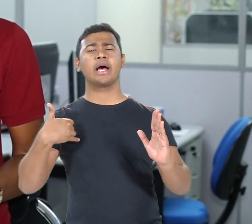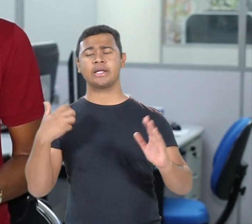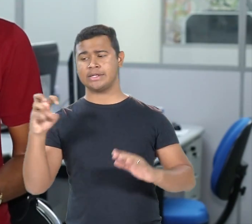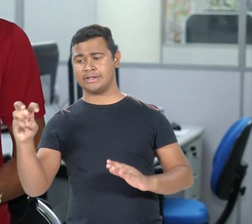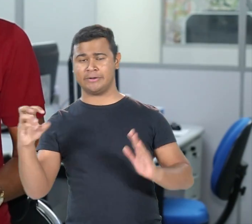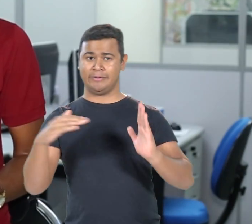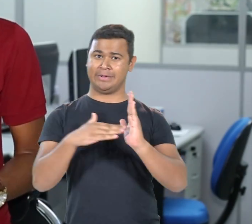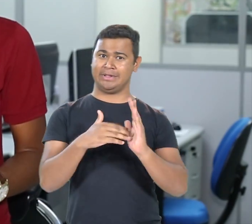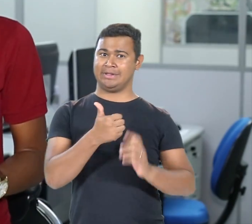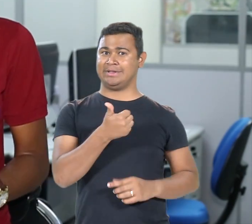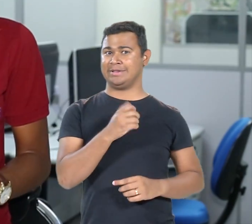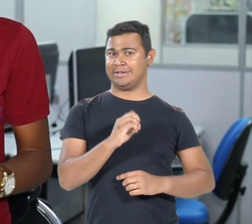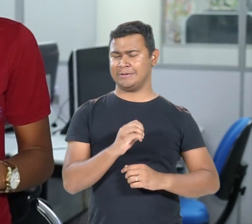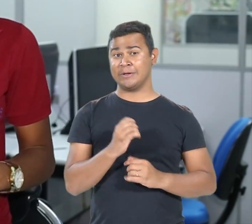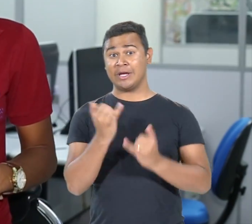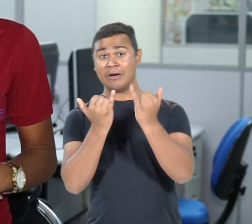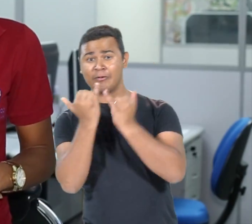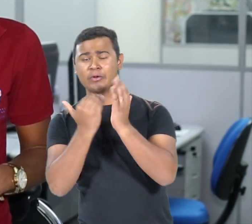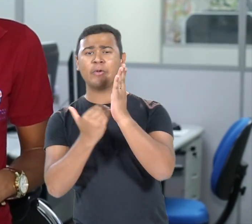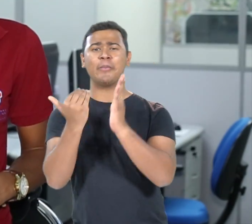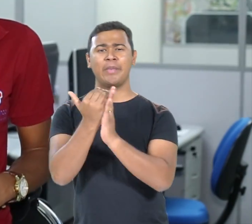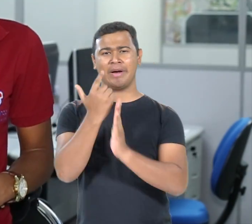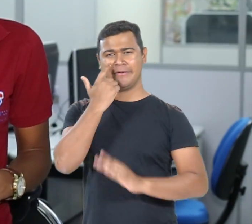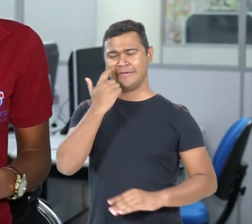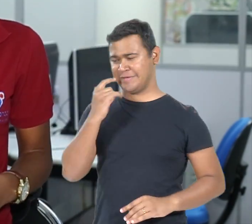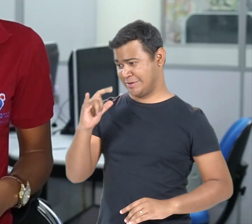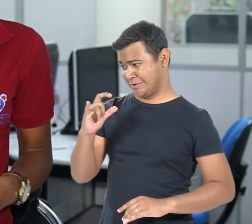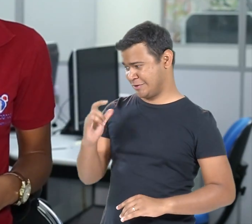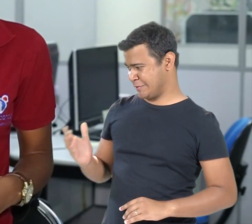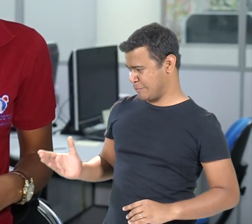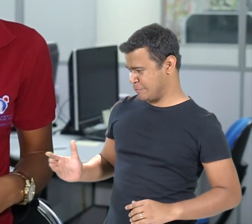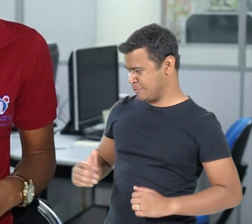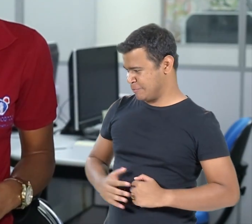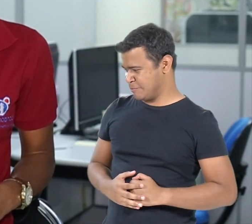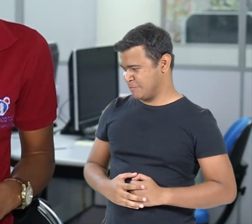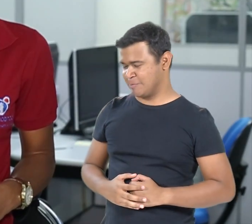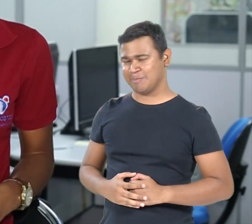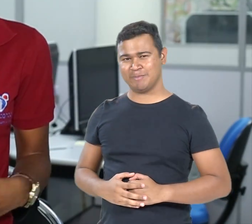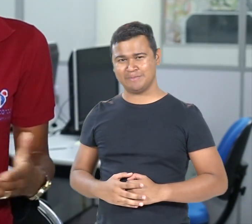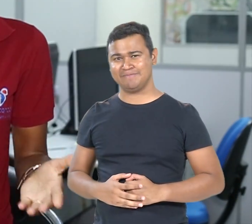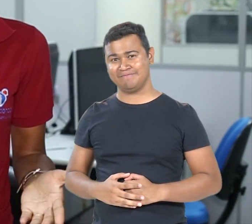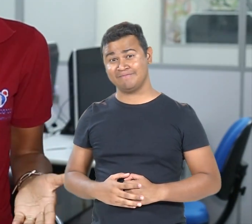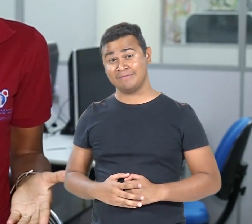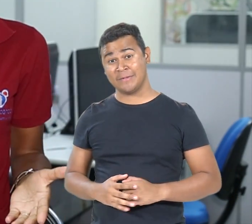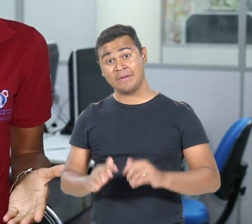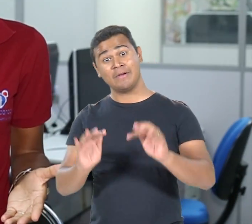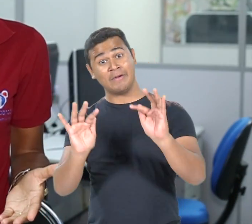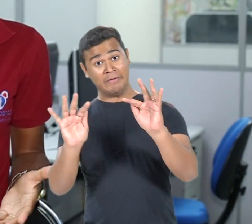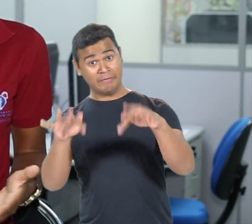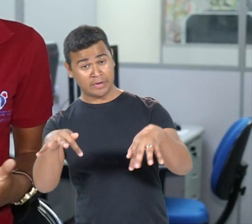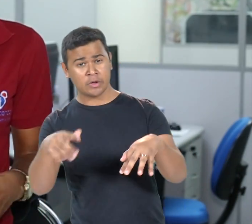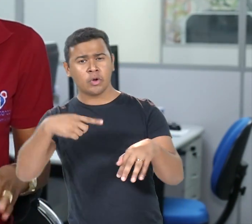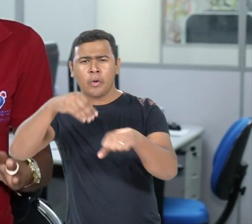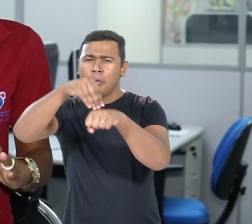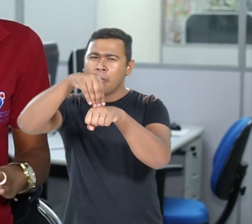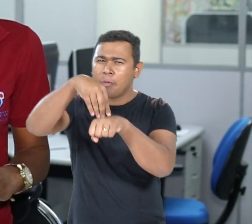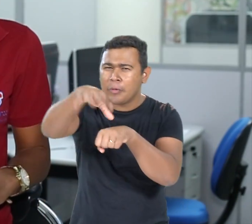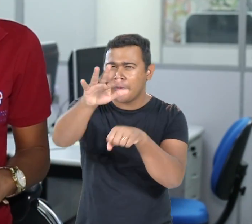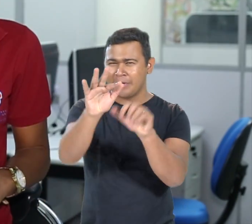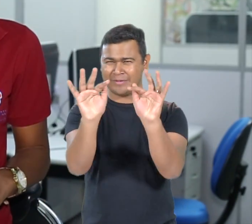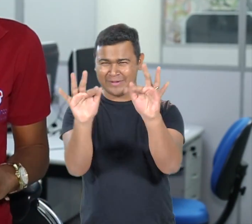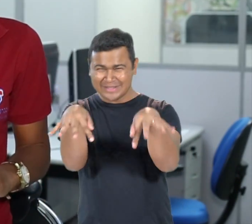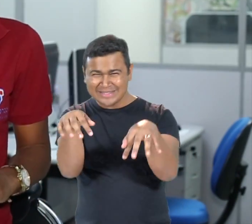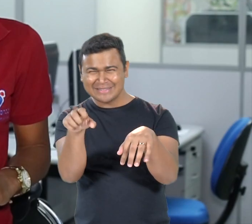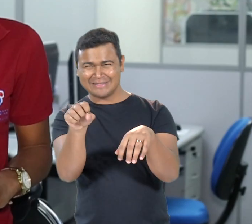10 anos de idade. Mais informações no Instagram, @incluirkids. E por fim, a gente deixa uma dica para o final